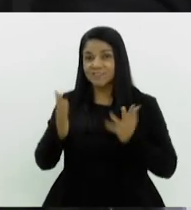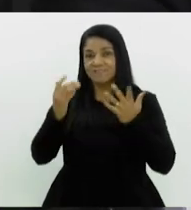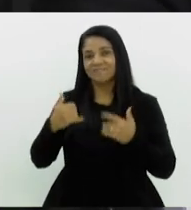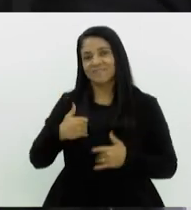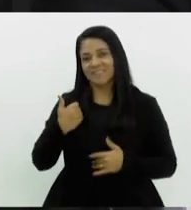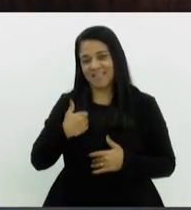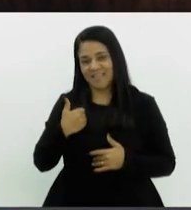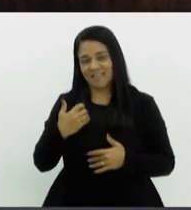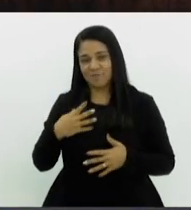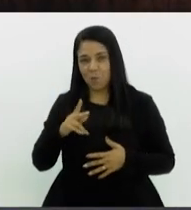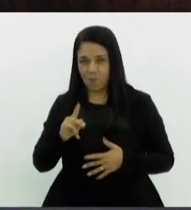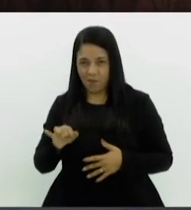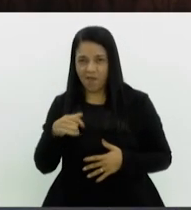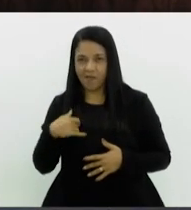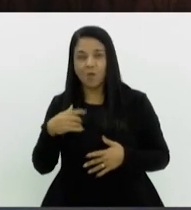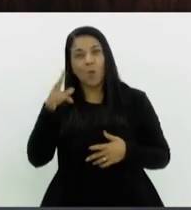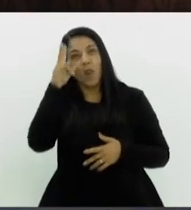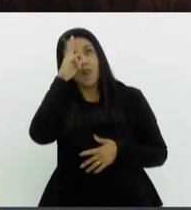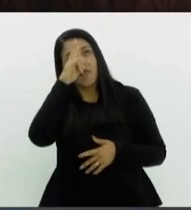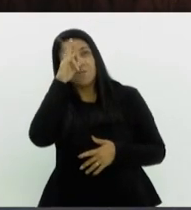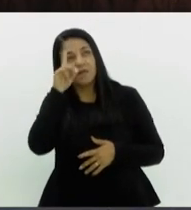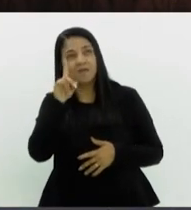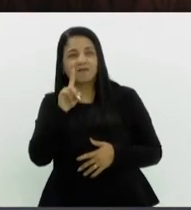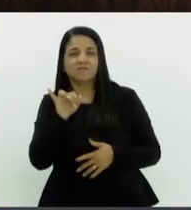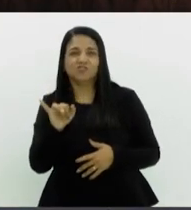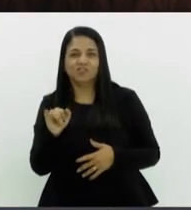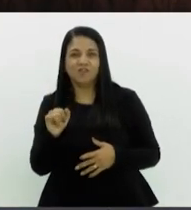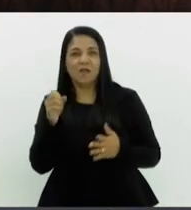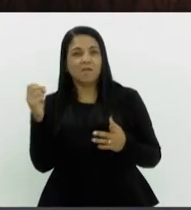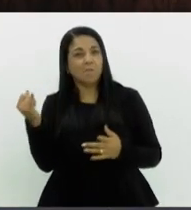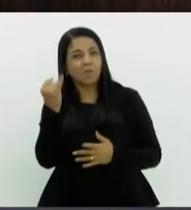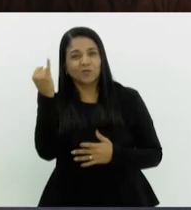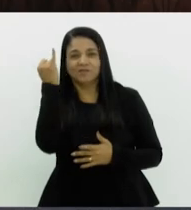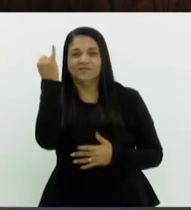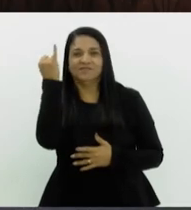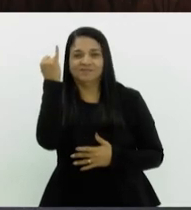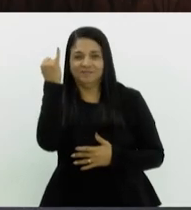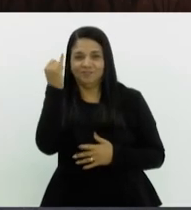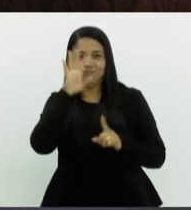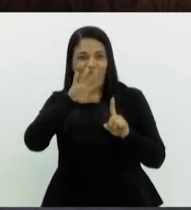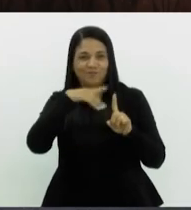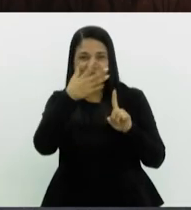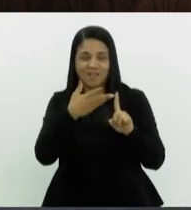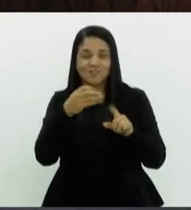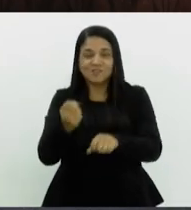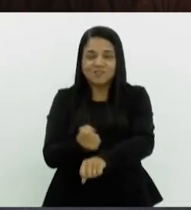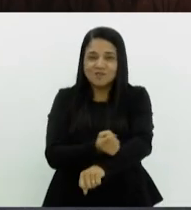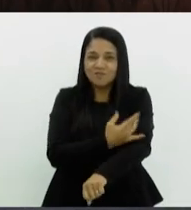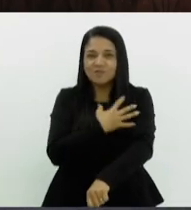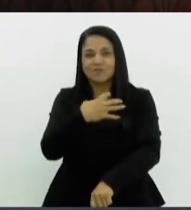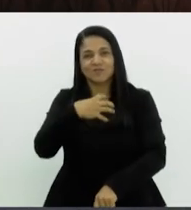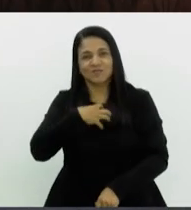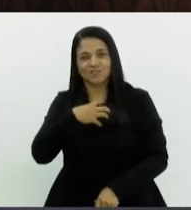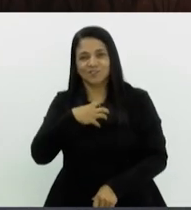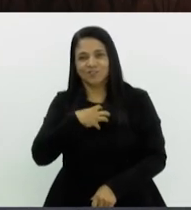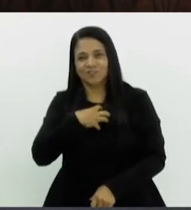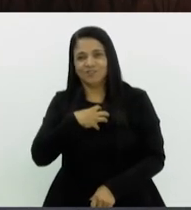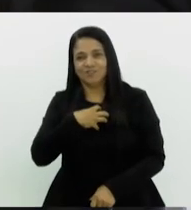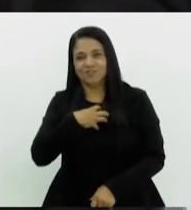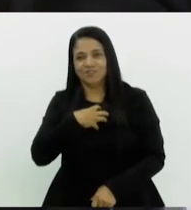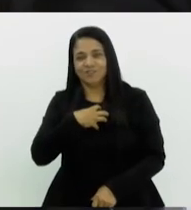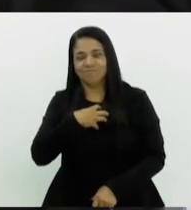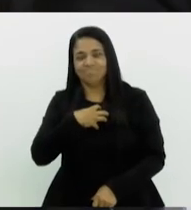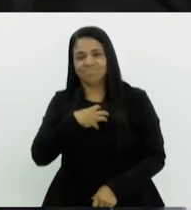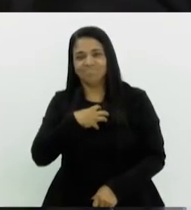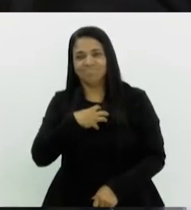lembrei disso, daquele dia, não é? Daquele dia e da emoção que eu tive. E